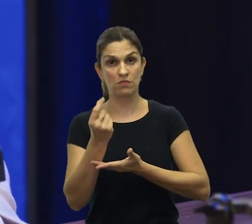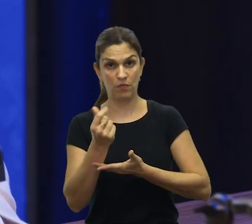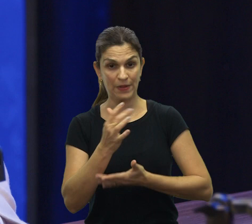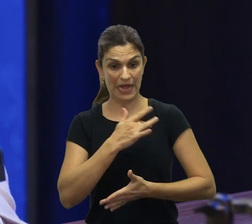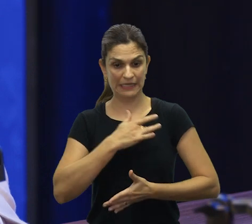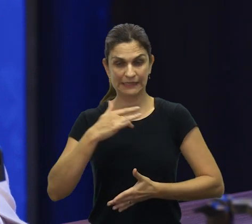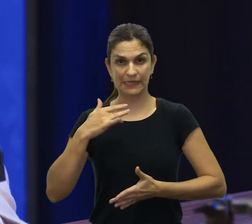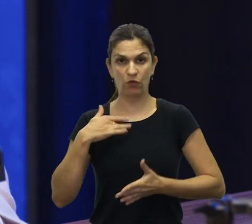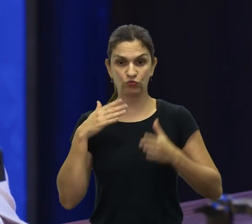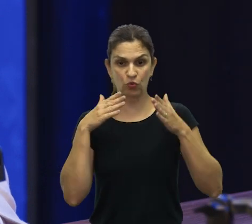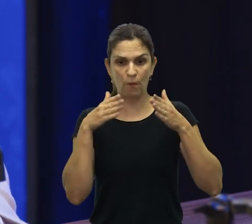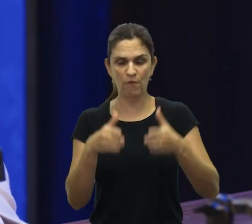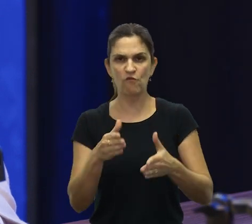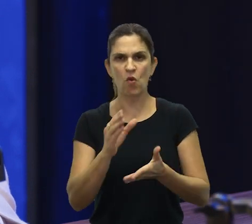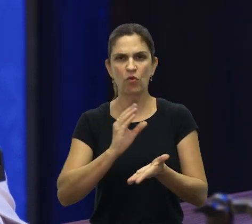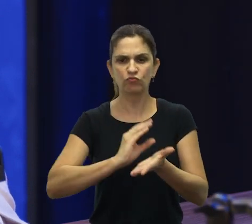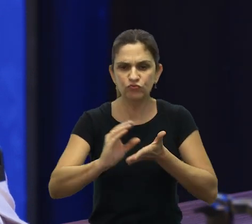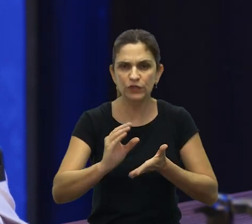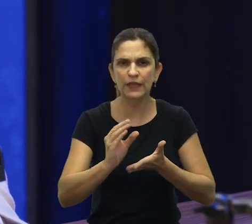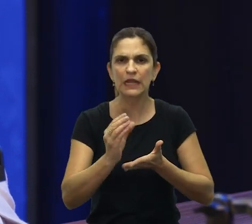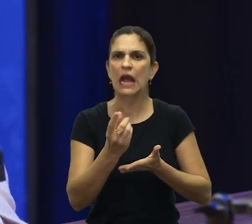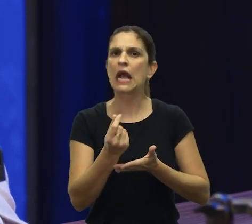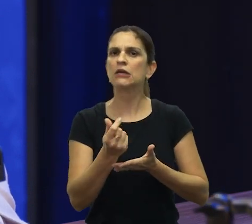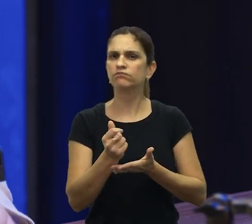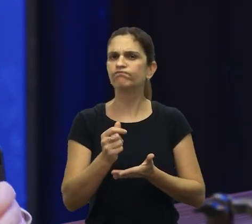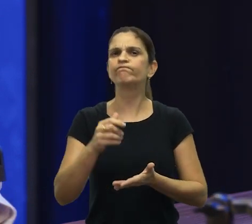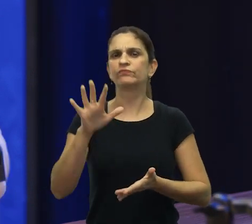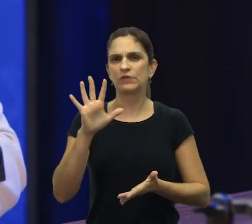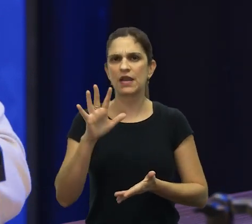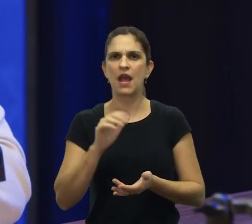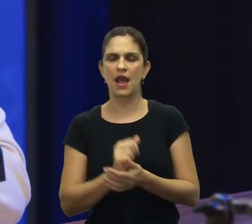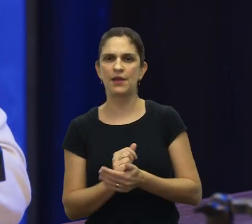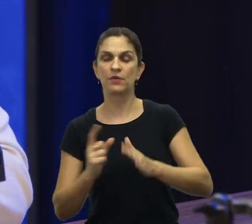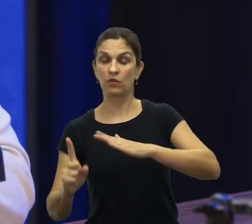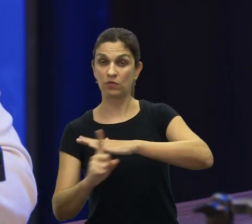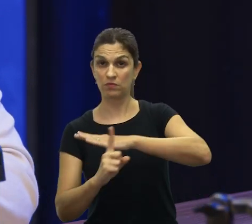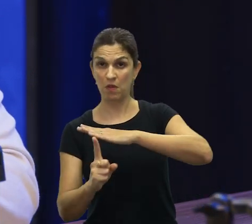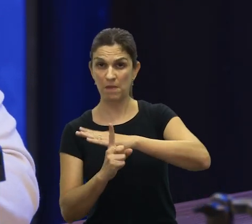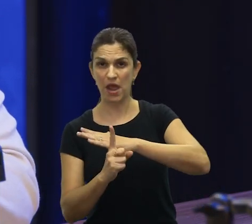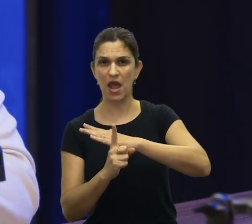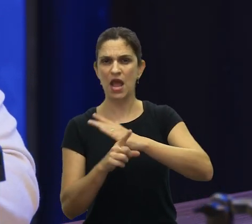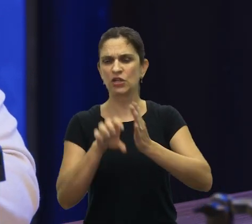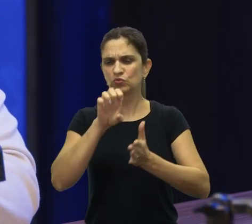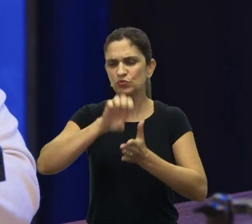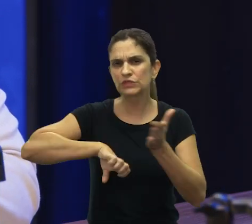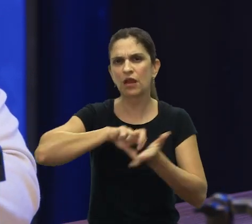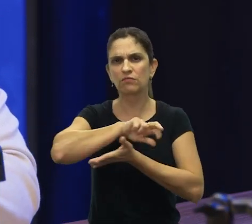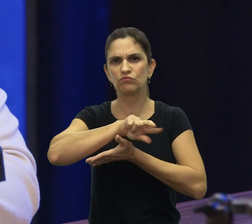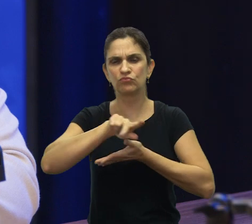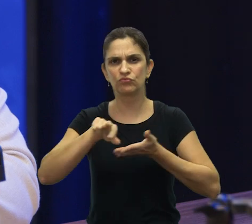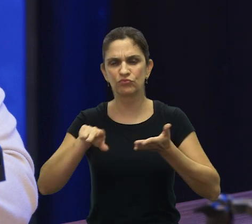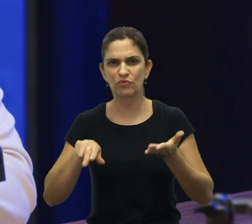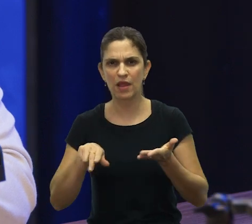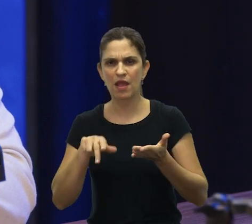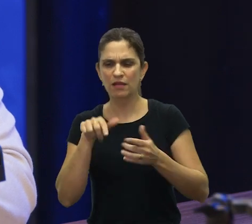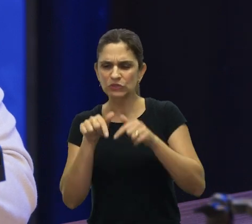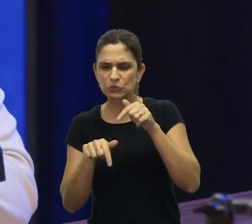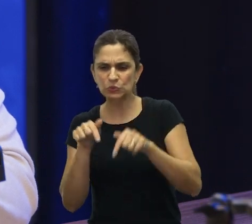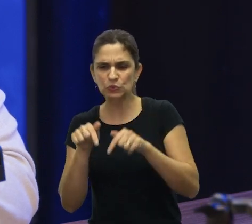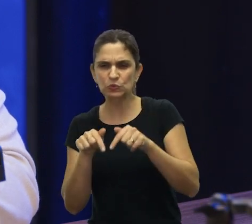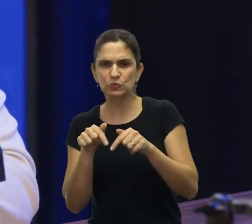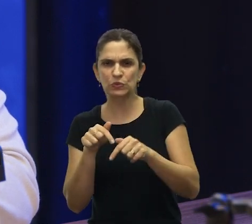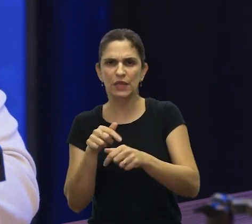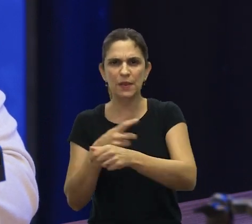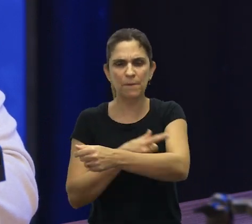custo e esse custo não é barato. Então, quando você precisa de uma consulta com um especialista, um exame, uma biópsia, uma